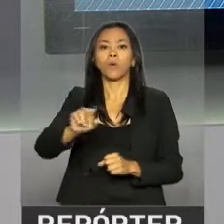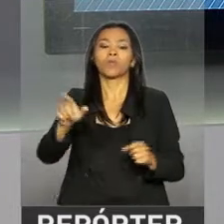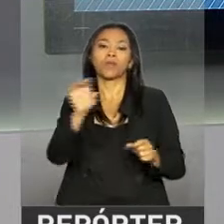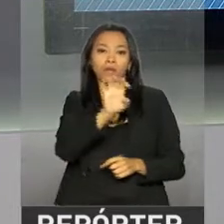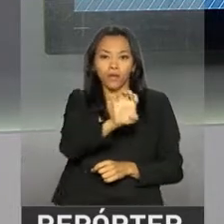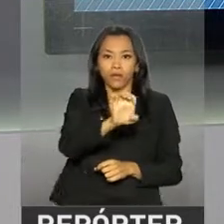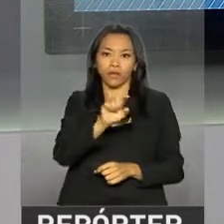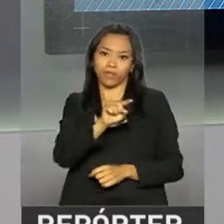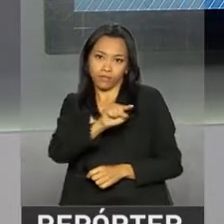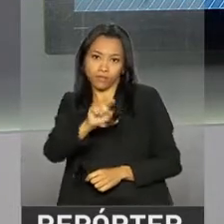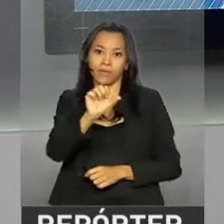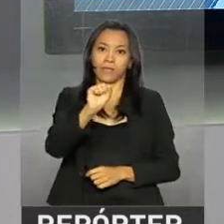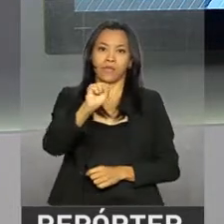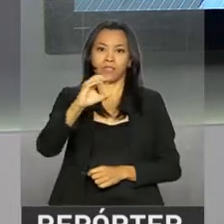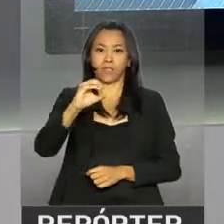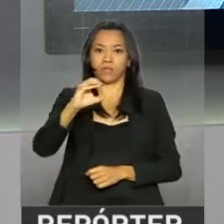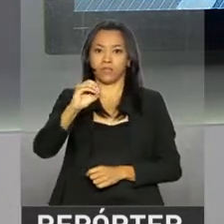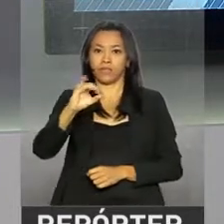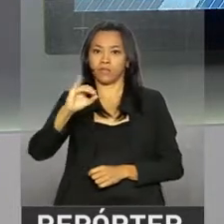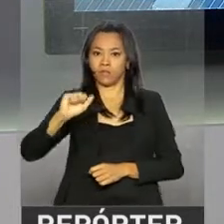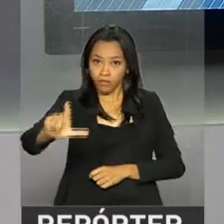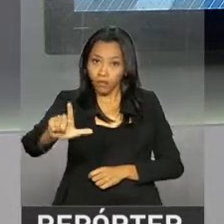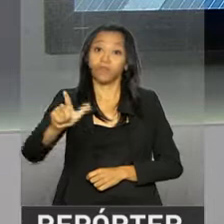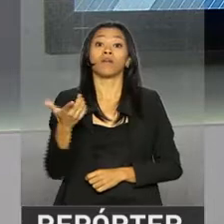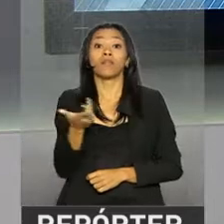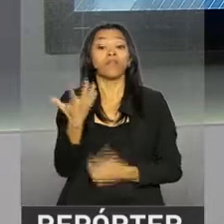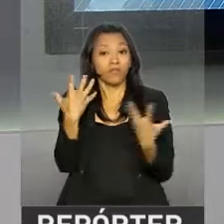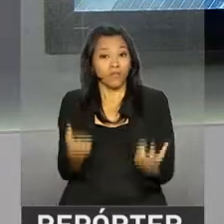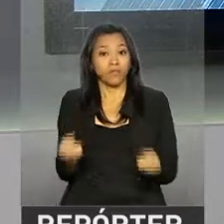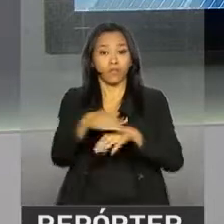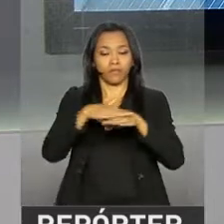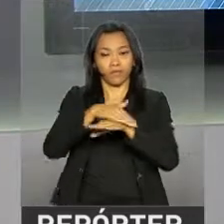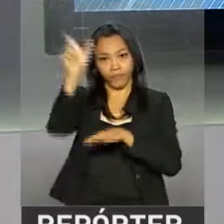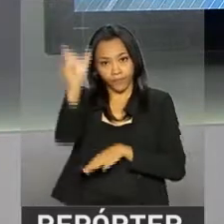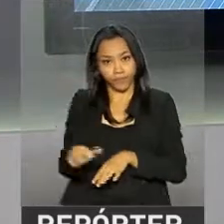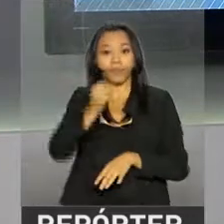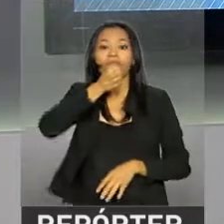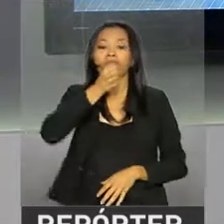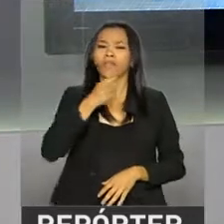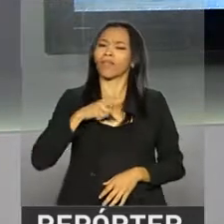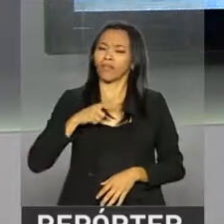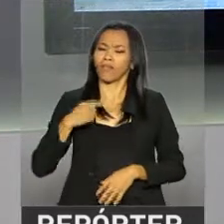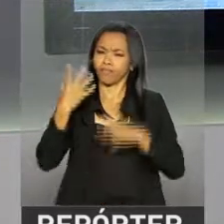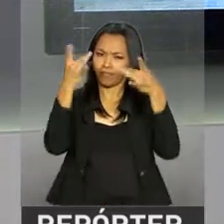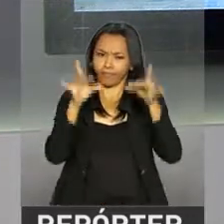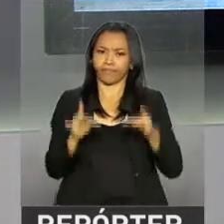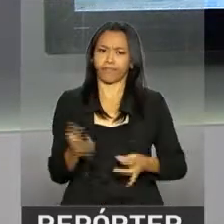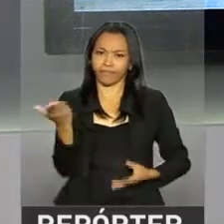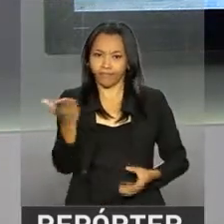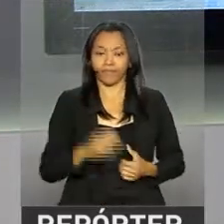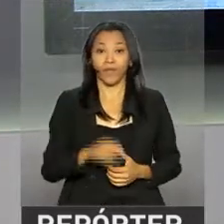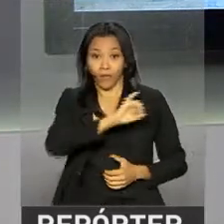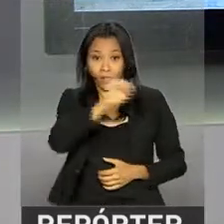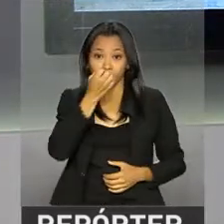fiscais, previdenciárias e trabalhistas, o chamado E-Social. E nós vamos conversar com a repórter Mara Kenupi, que tem os detalhes. Olá,